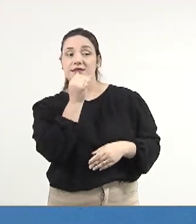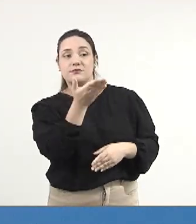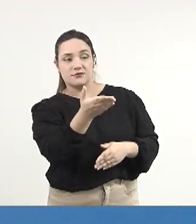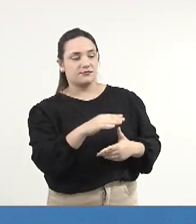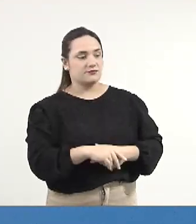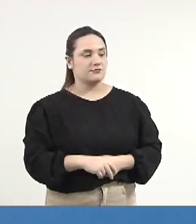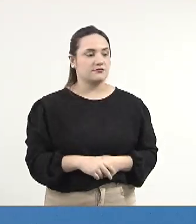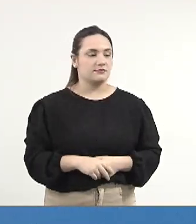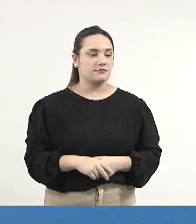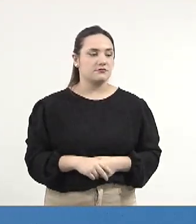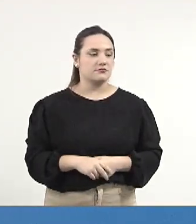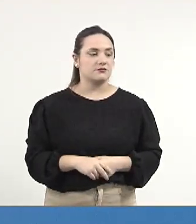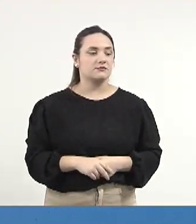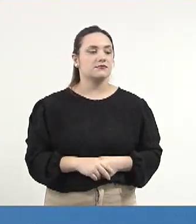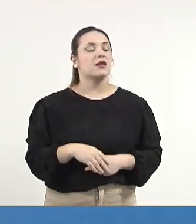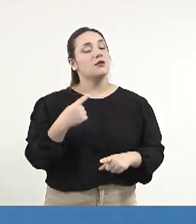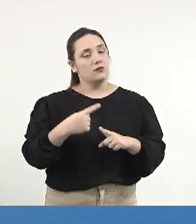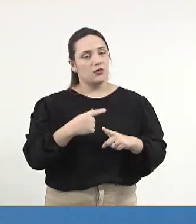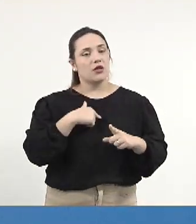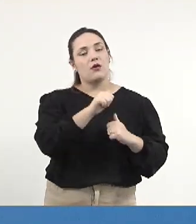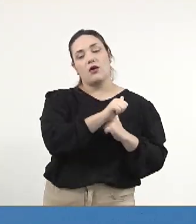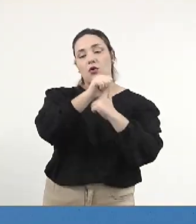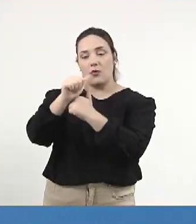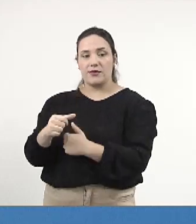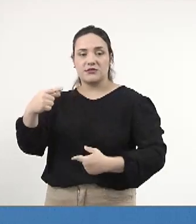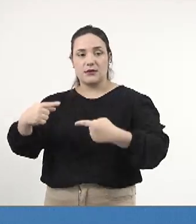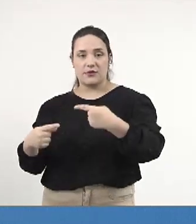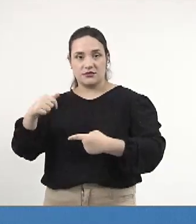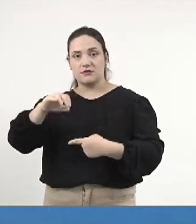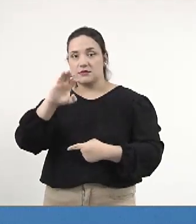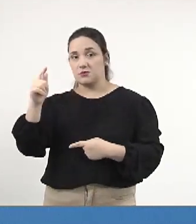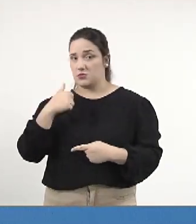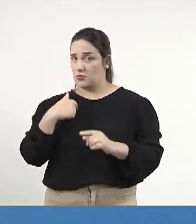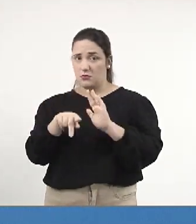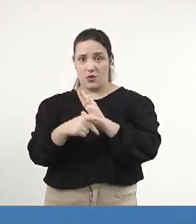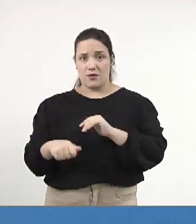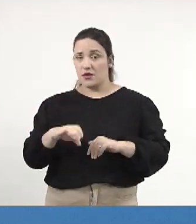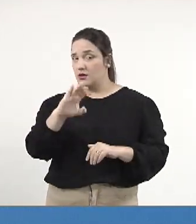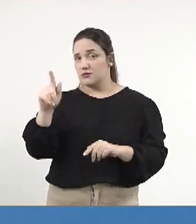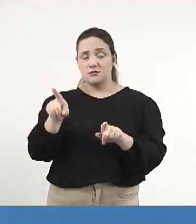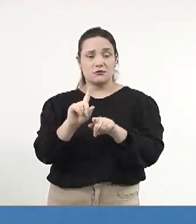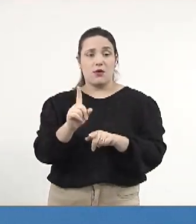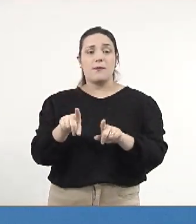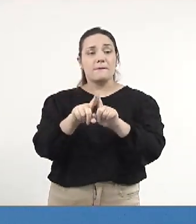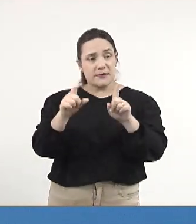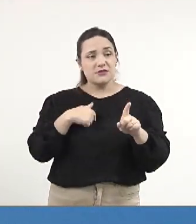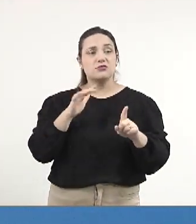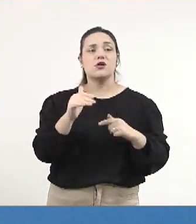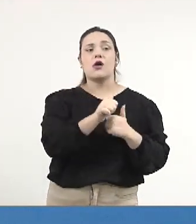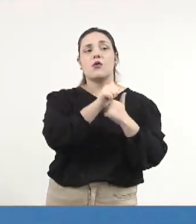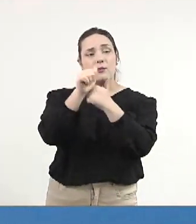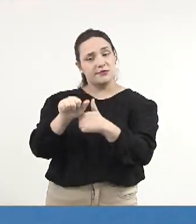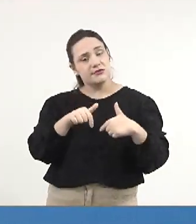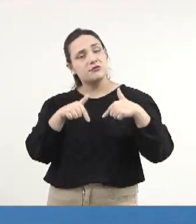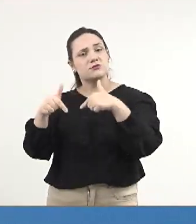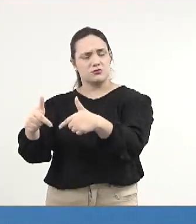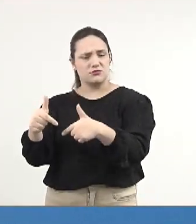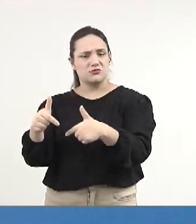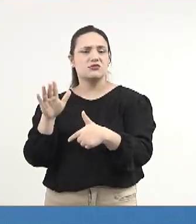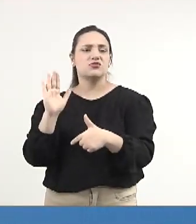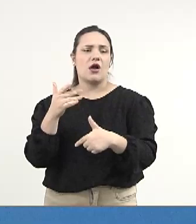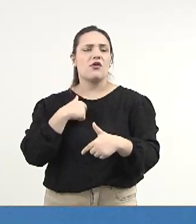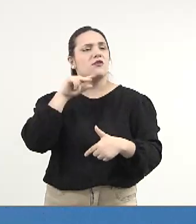eu acompanho esse debate aqui em Campo Grande, embora não seja de Campo Grande, mas eu tenho acompanhado essa luta, já vi a